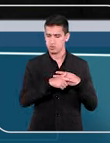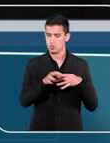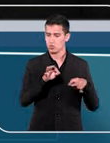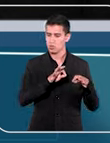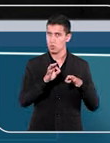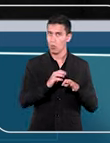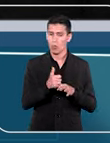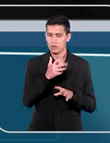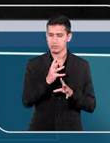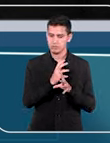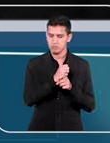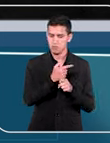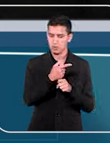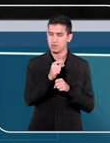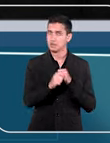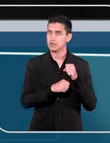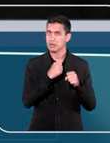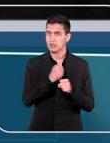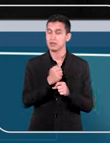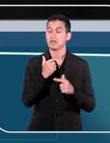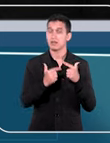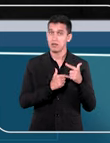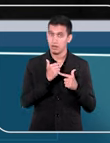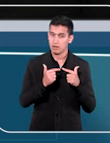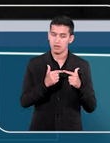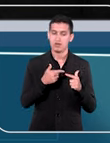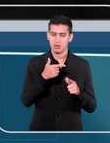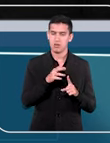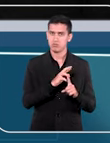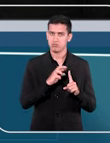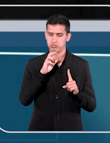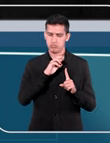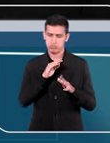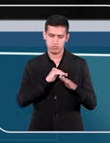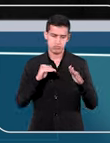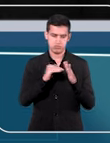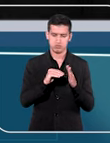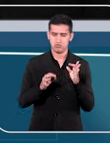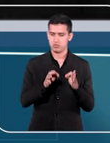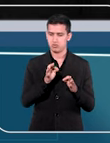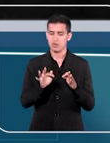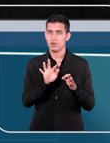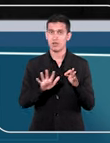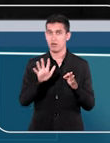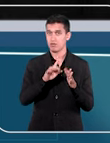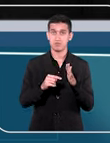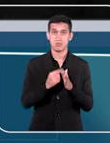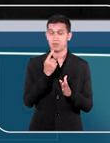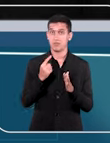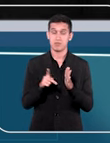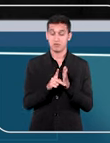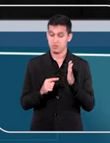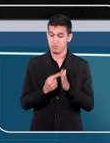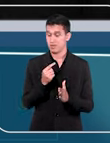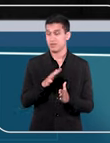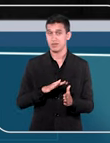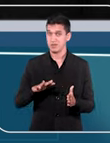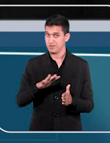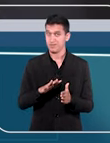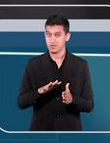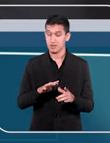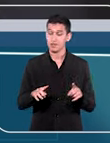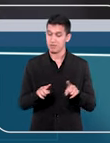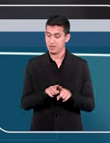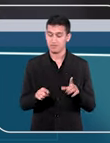funções exercidas em quase 20 anos de atuação, foi Corregedora-Geral da Justiça Federal de 1º grau da 1ª